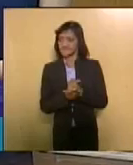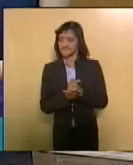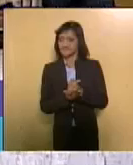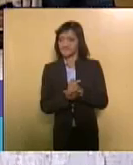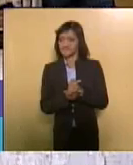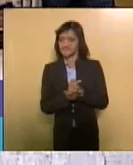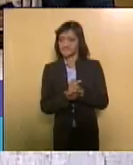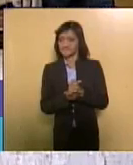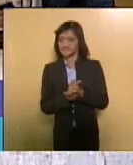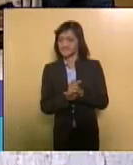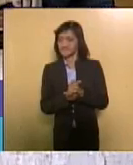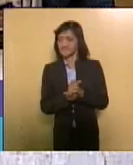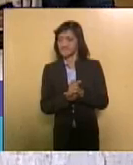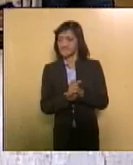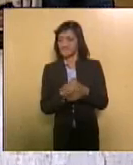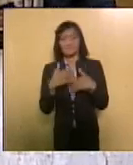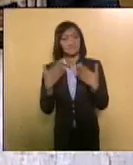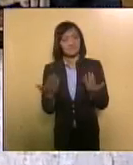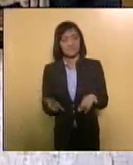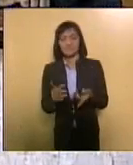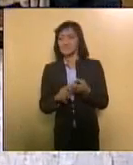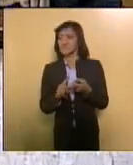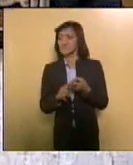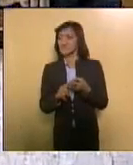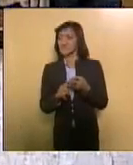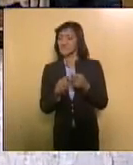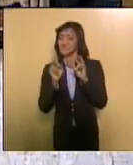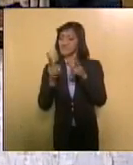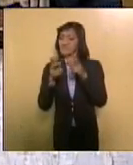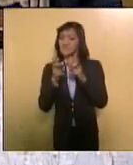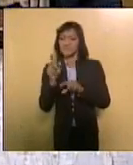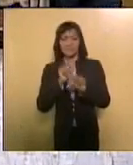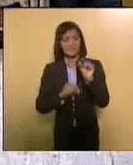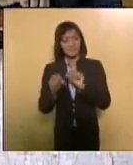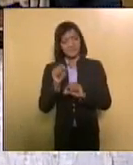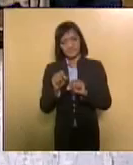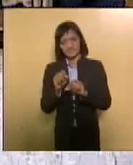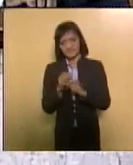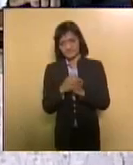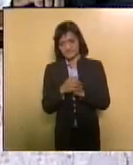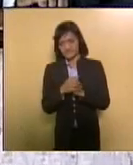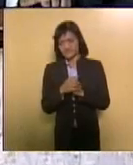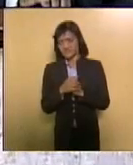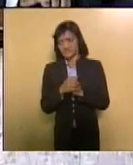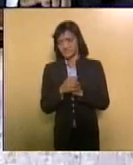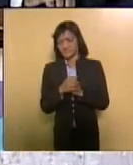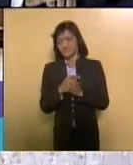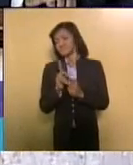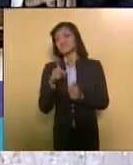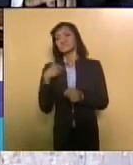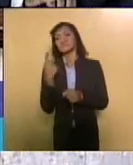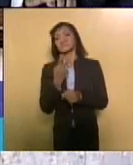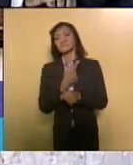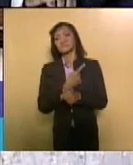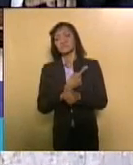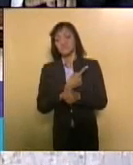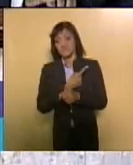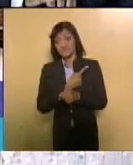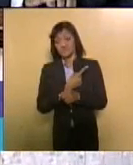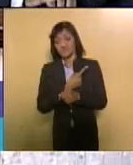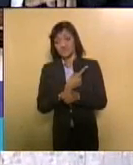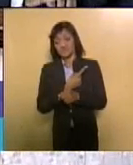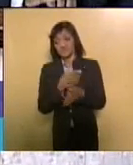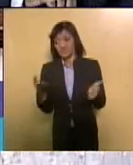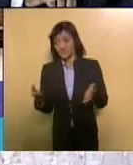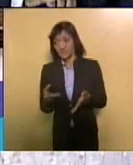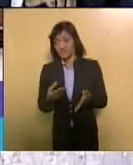eh então um ponto que nos chama atenção é o seguinte Estamos numa situação terrível no